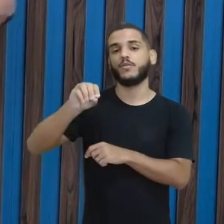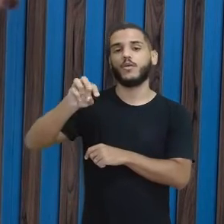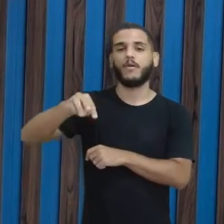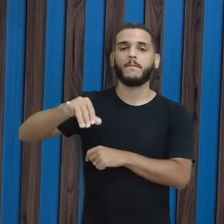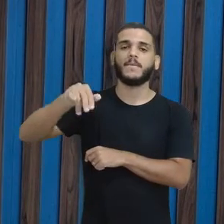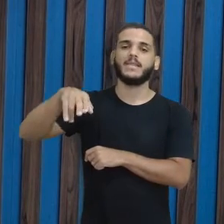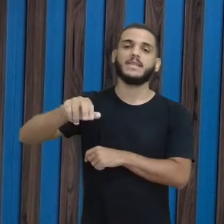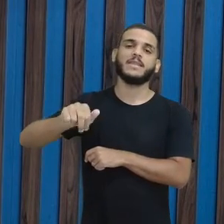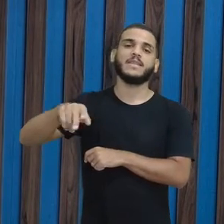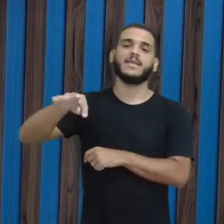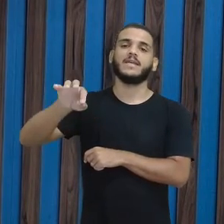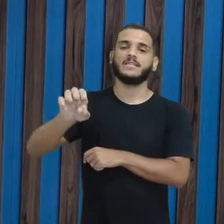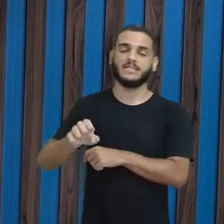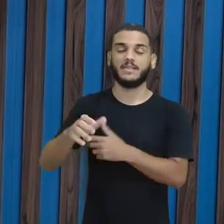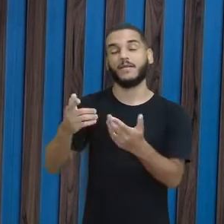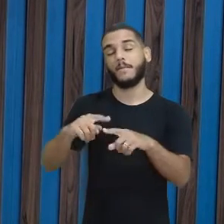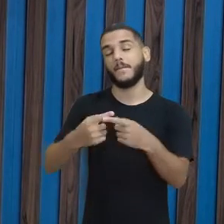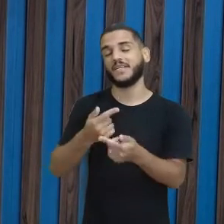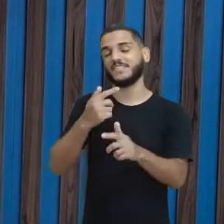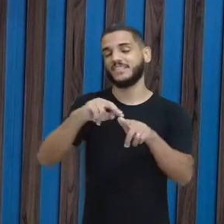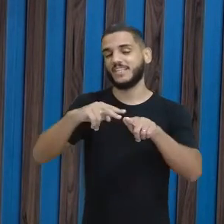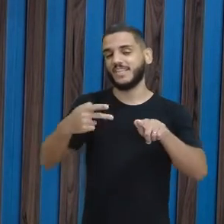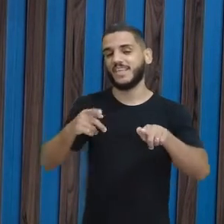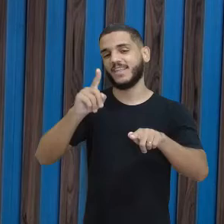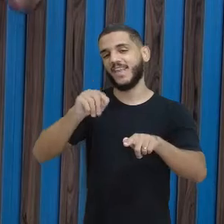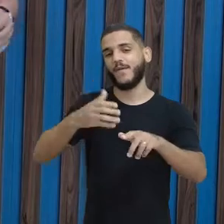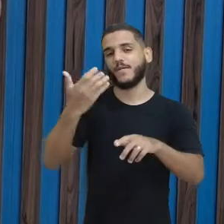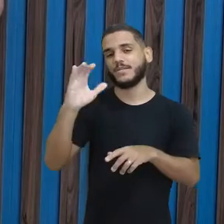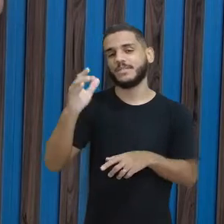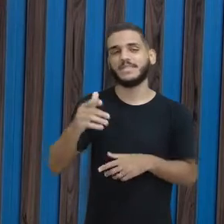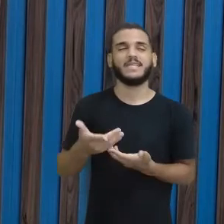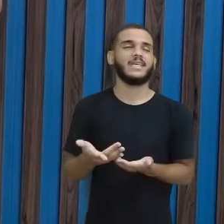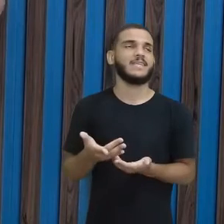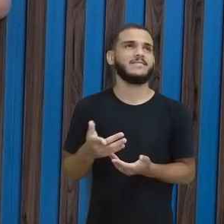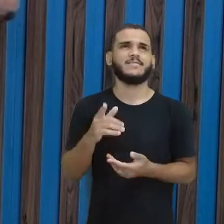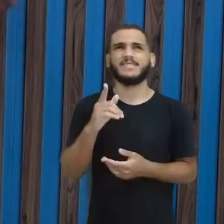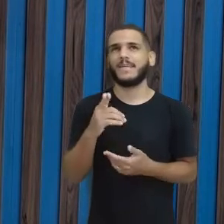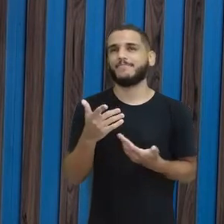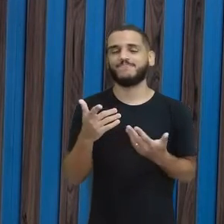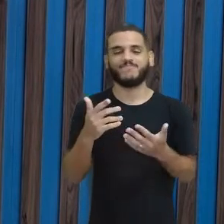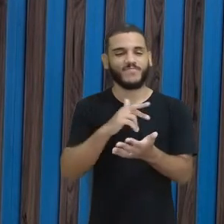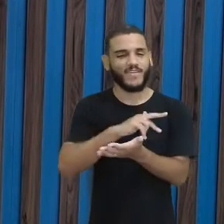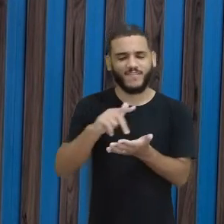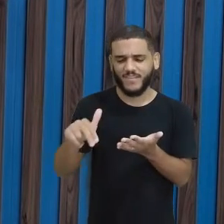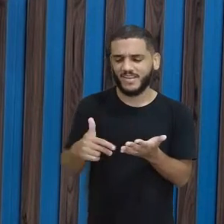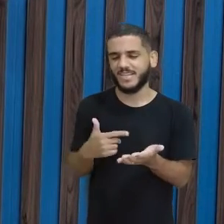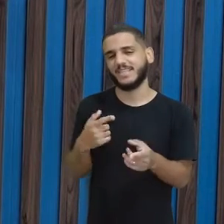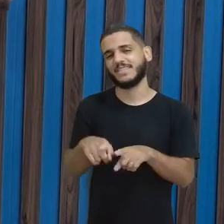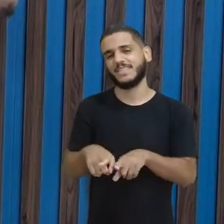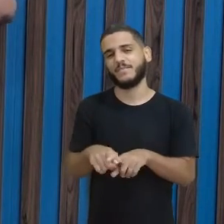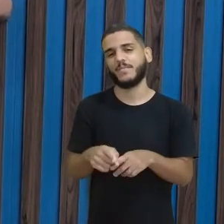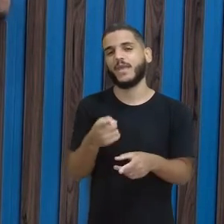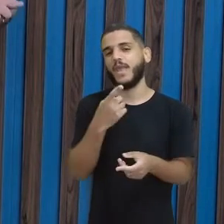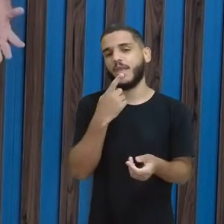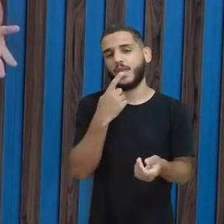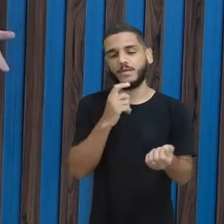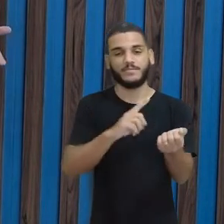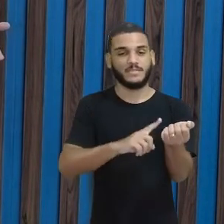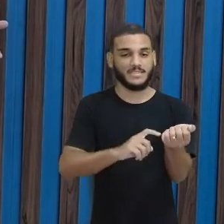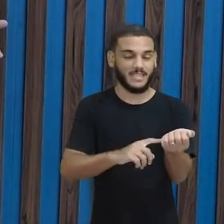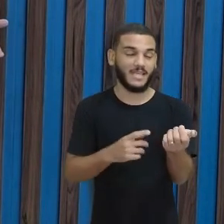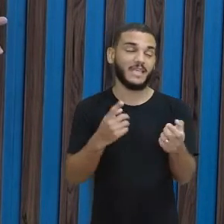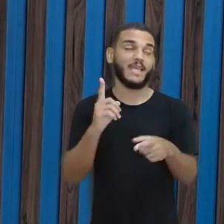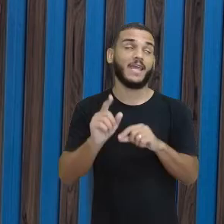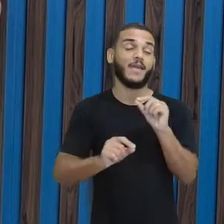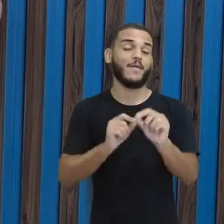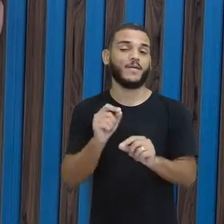Então, genética é uma ciência abrangente, curiosa. Estou falando alguns casos da orelha, da língua, o nosso sangue. Nosso sangue é um fator também